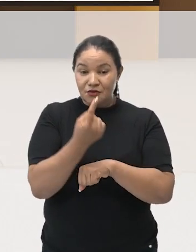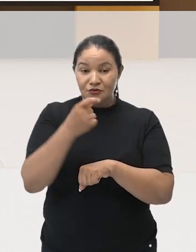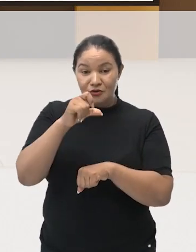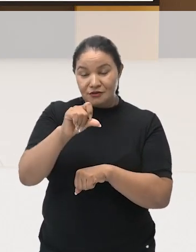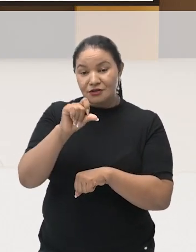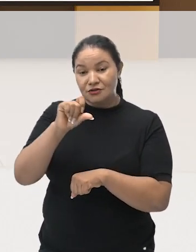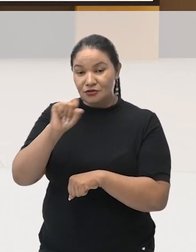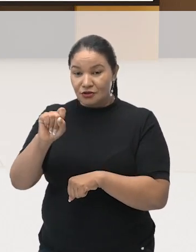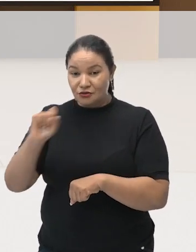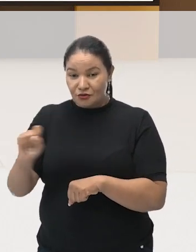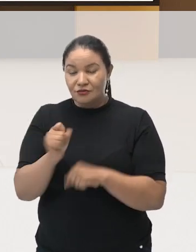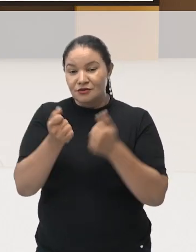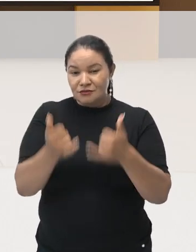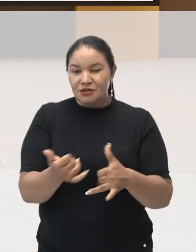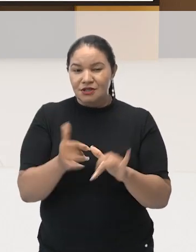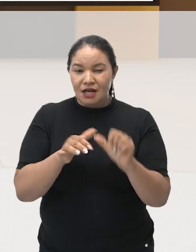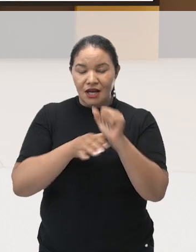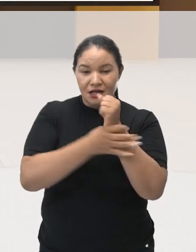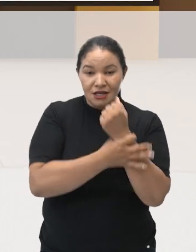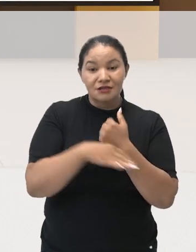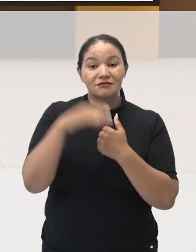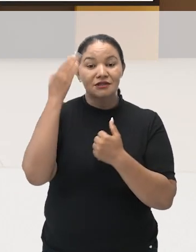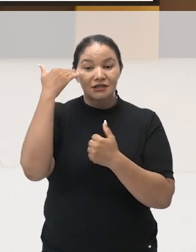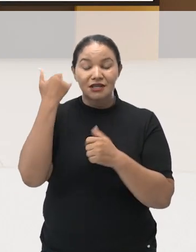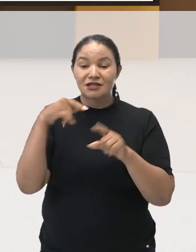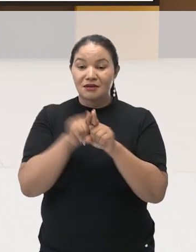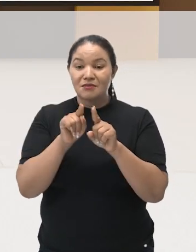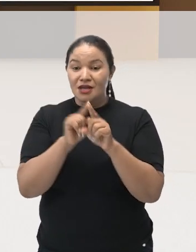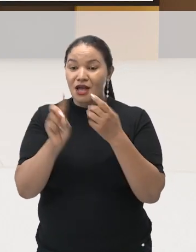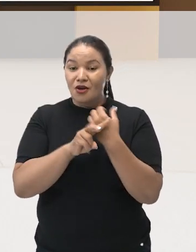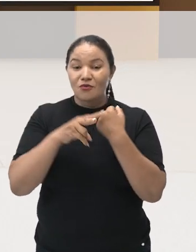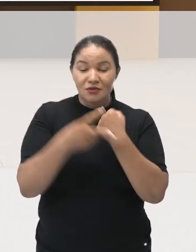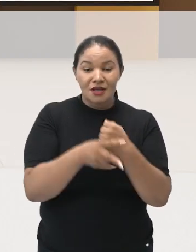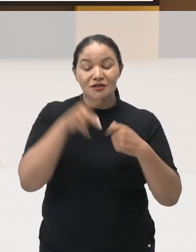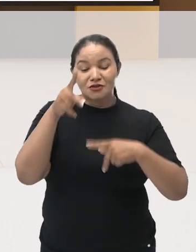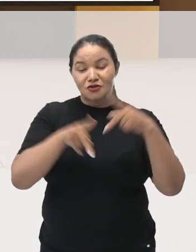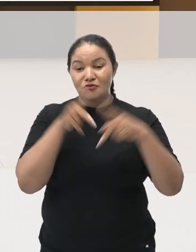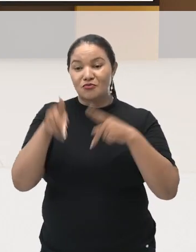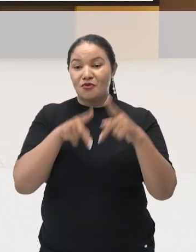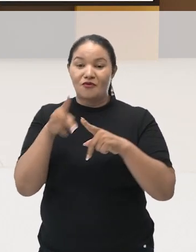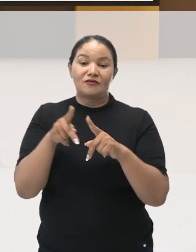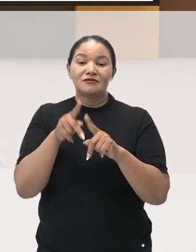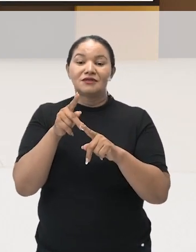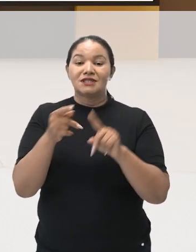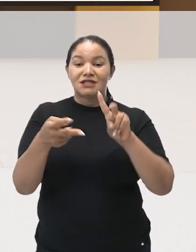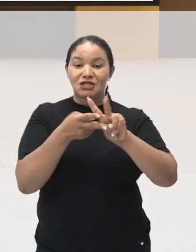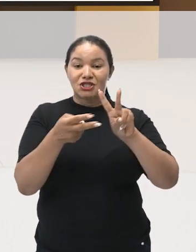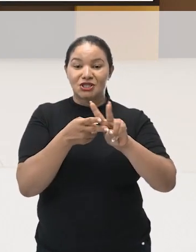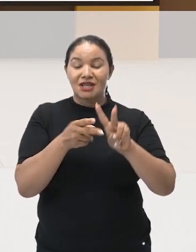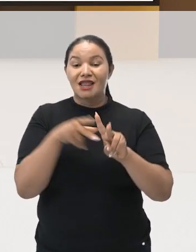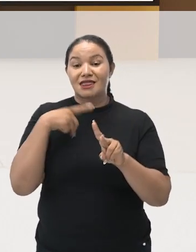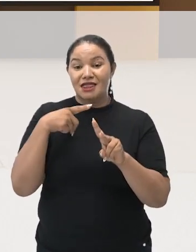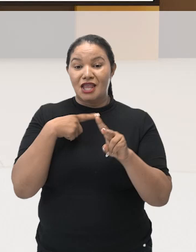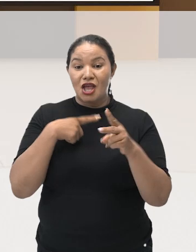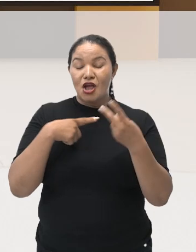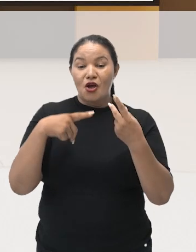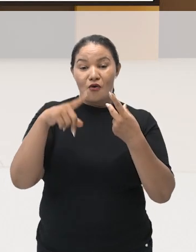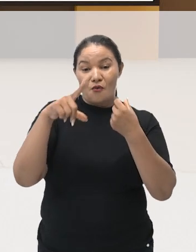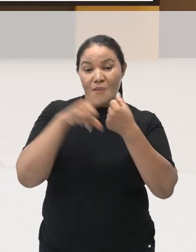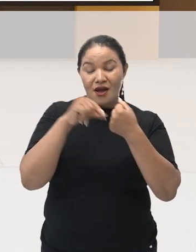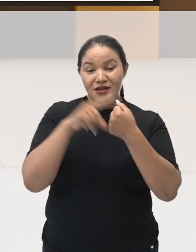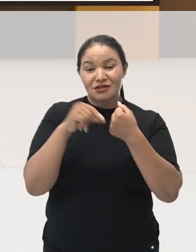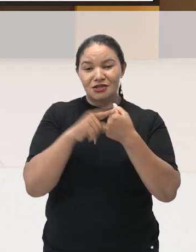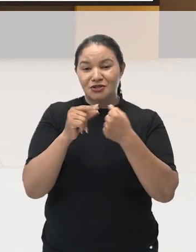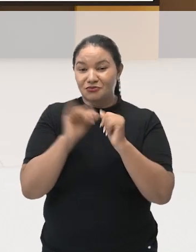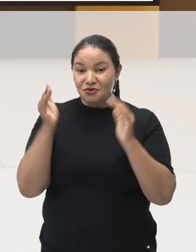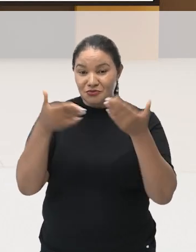1998, garante e entende e reconhece os povos indígenas, há um artigo específico para a população indígena,